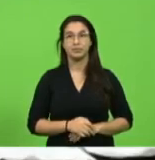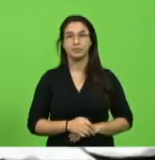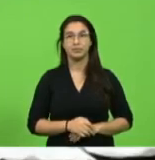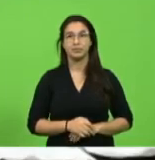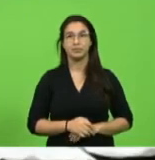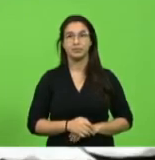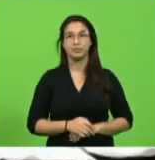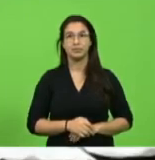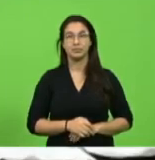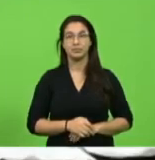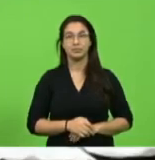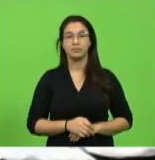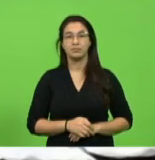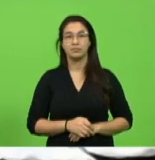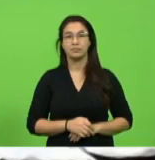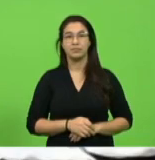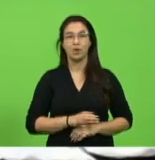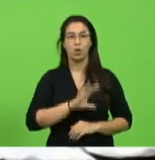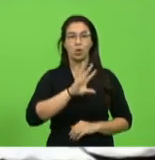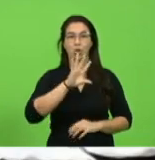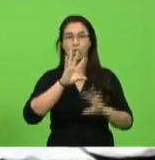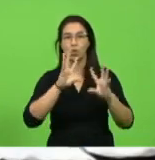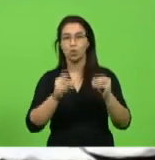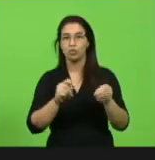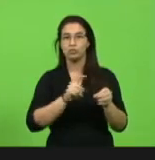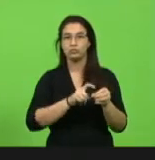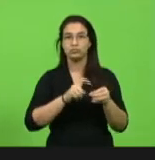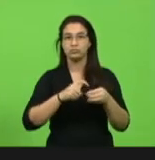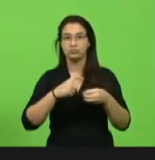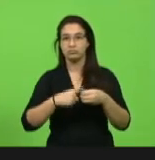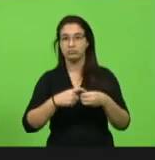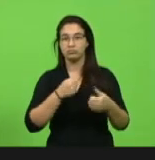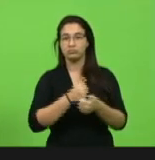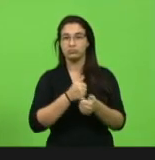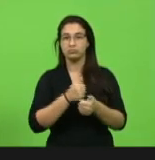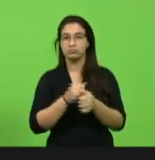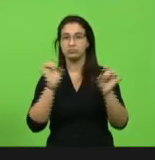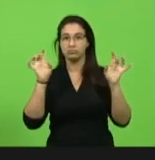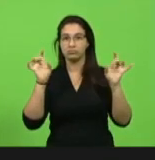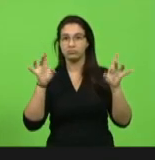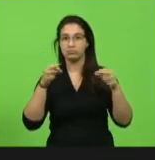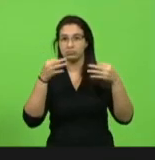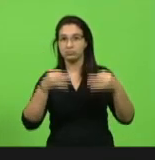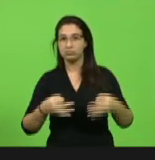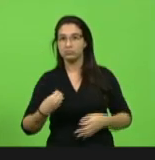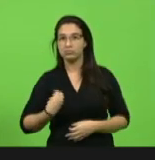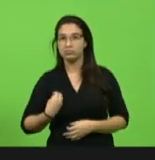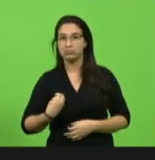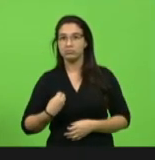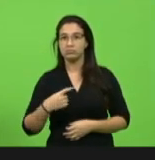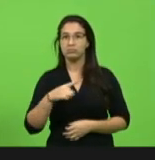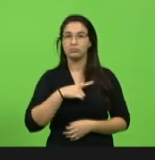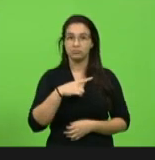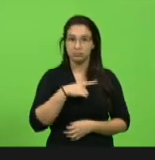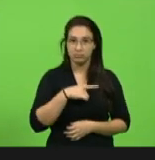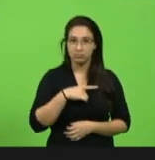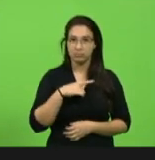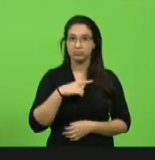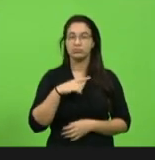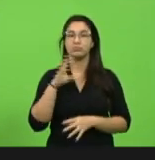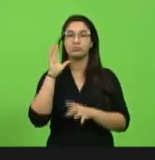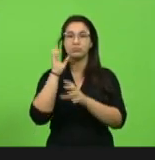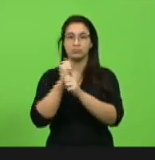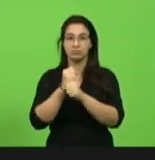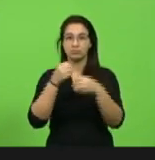Verifico a presença de todos os membros do Tribunal Especial de Julgamento, portanto, há quórum para a instalação.